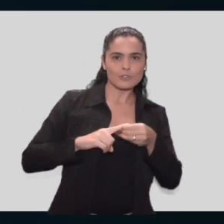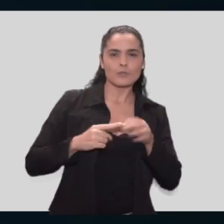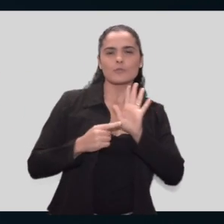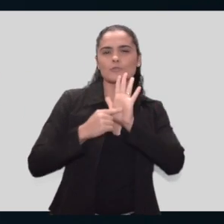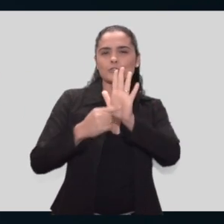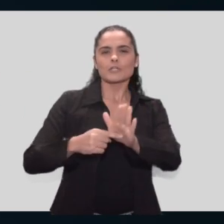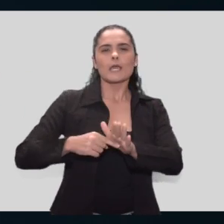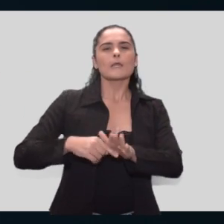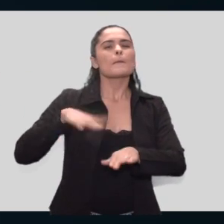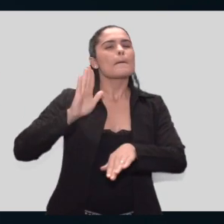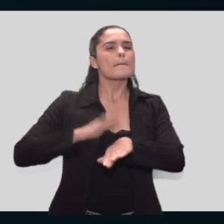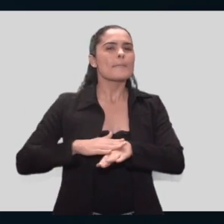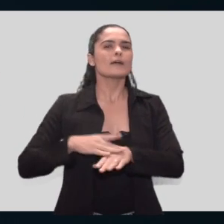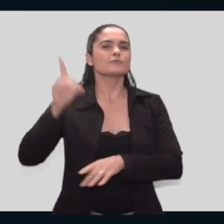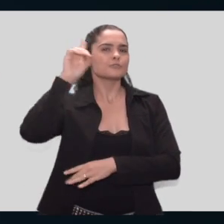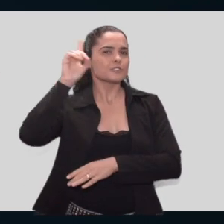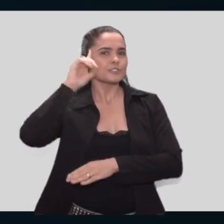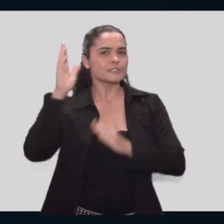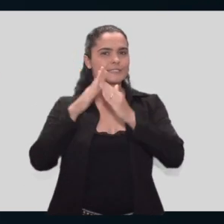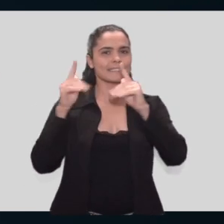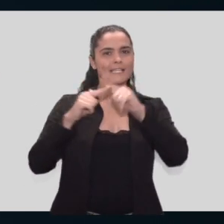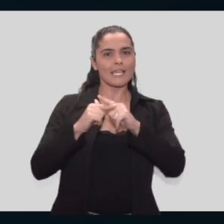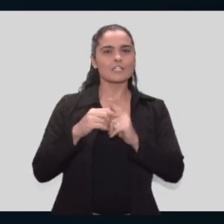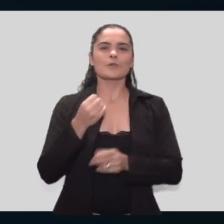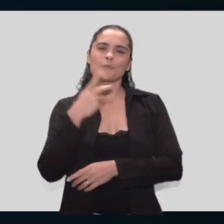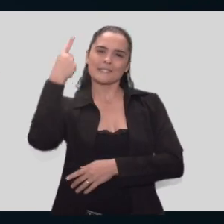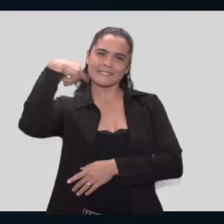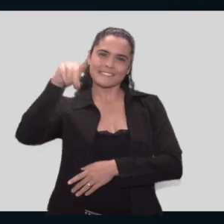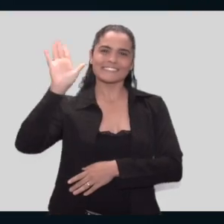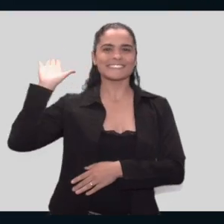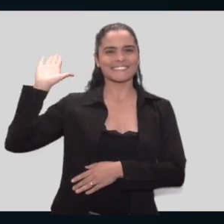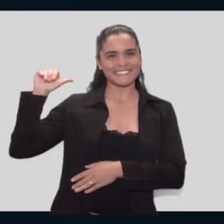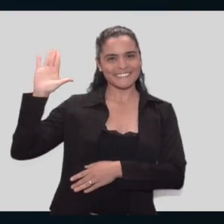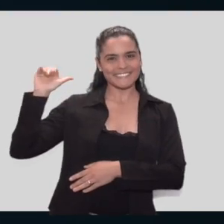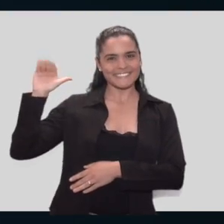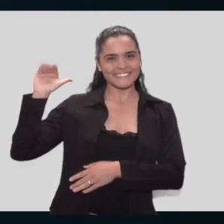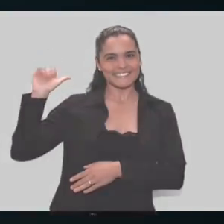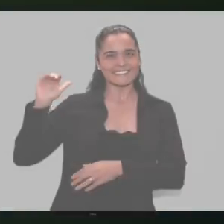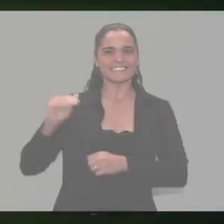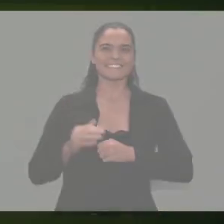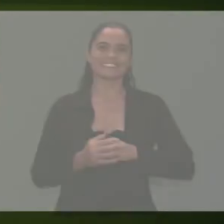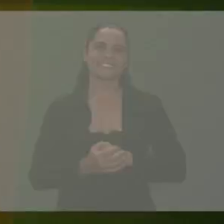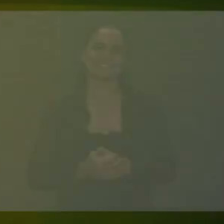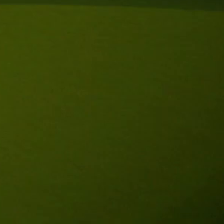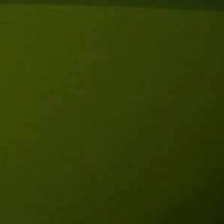estaremos de volta, mostrando mais o dia a dia da nossa igreja. Uma boa semana e até lá!